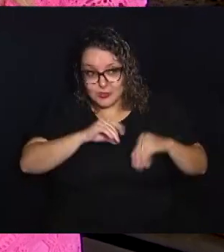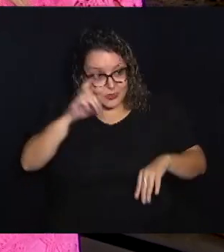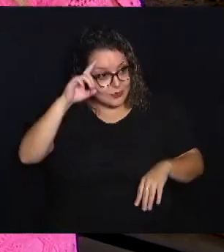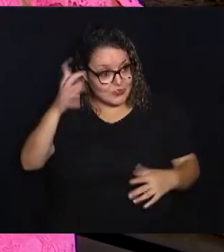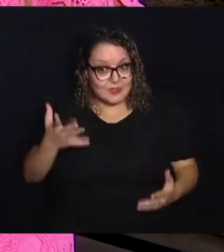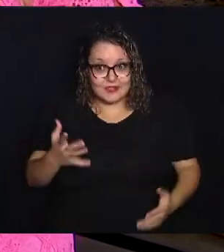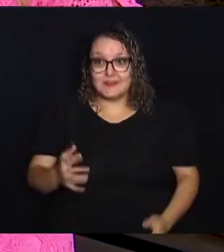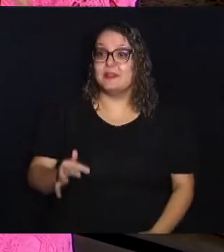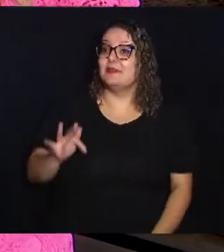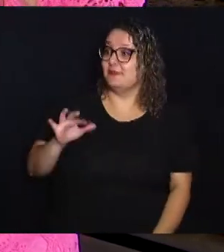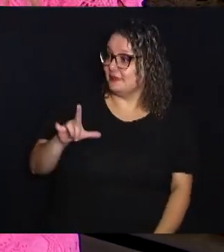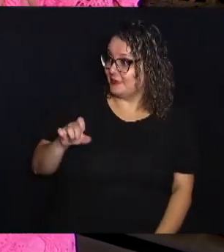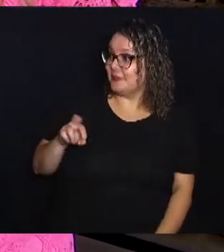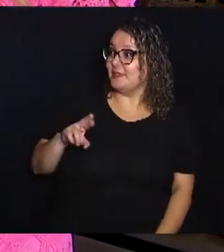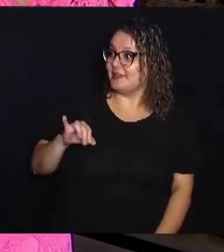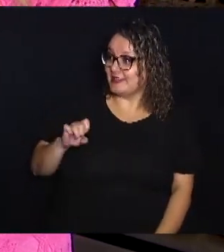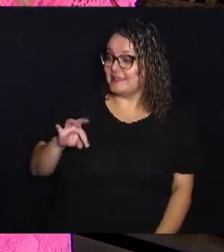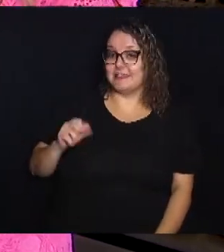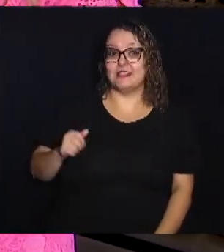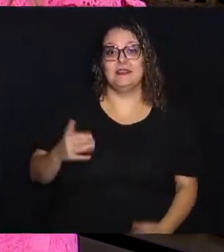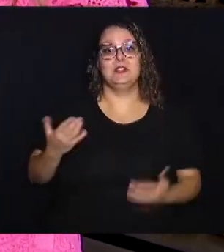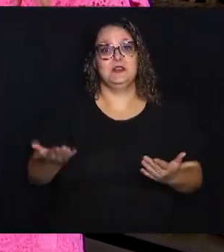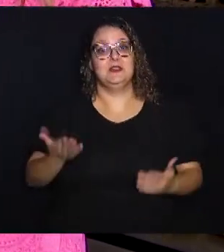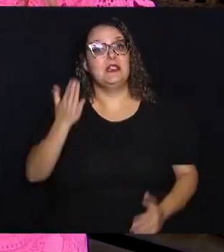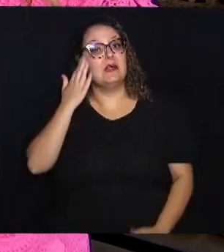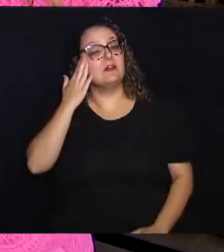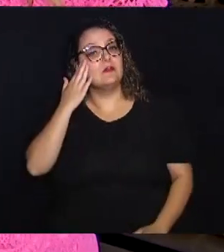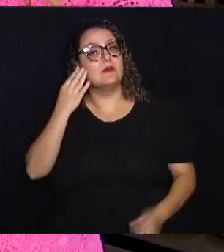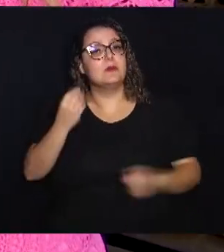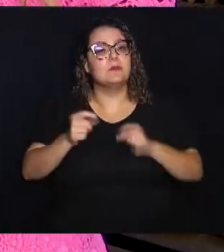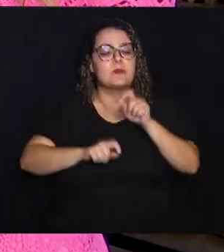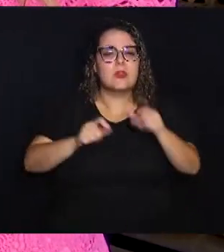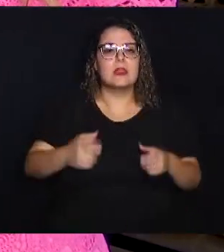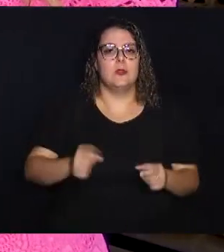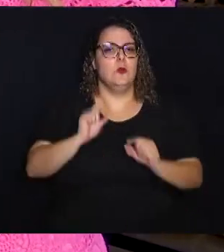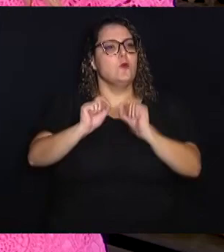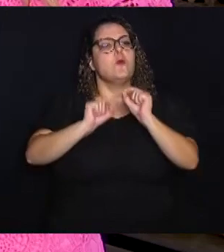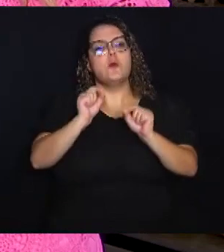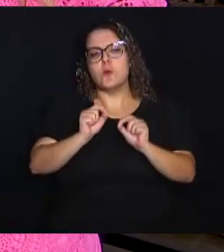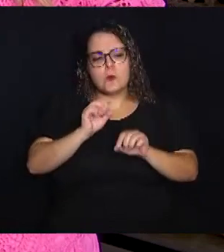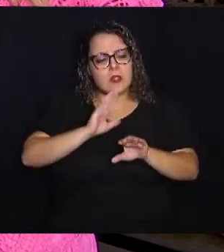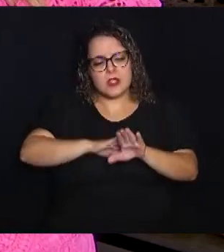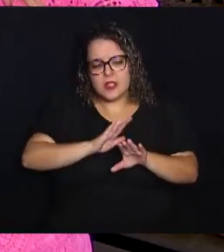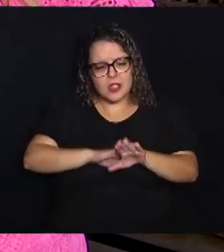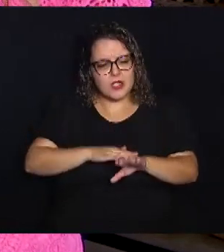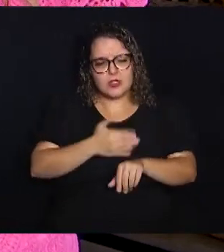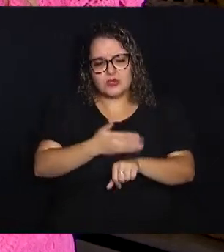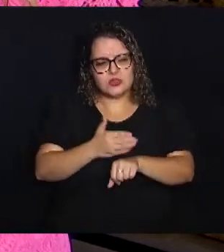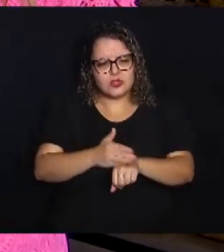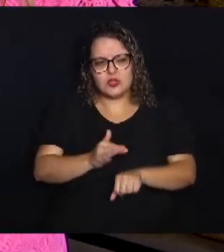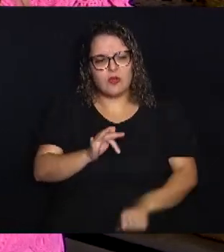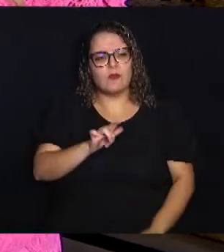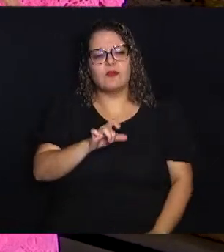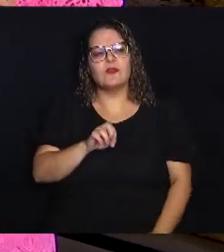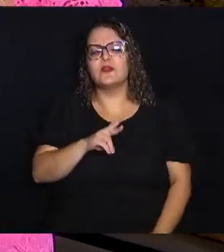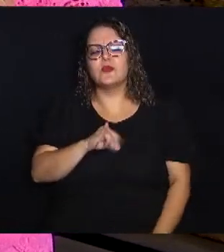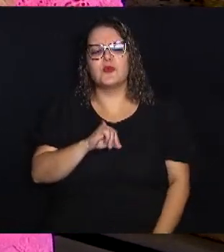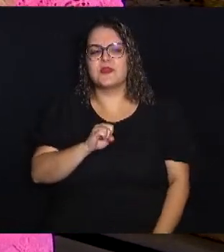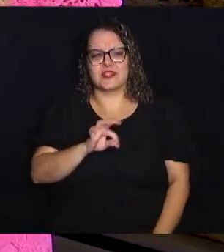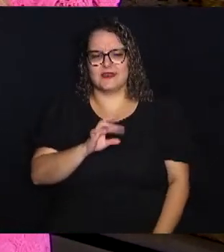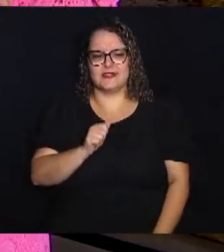repente virei florista. Virou florista. Então vamos entender direitinho, pessoal, o que faz, na verdade, na prática, um